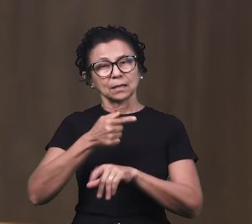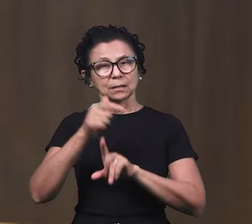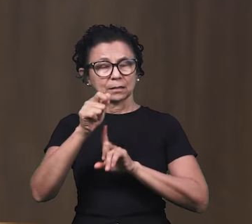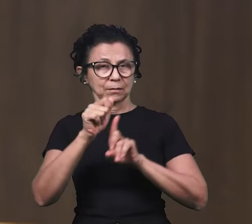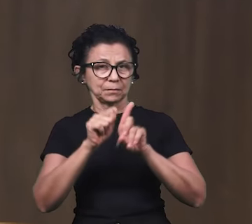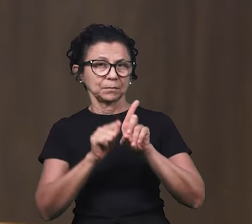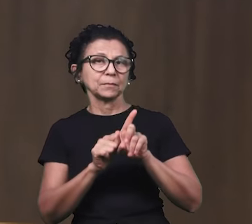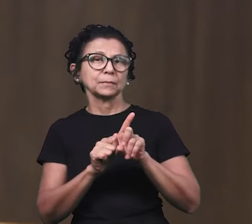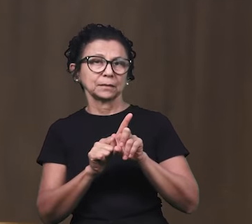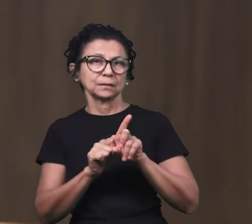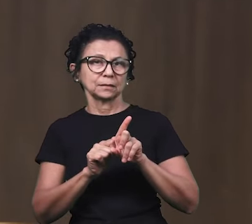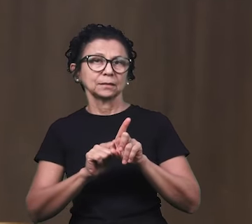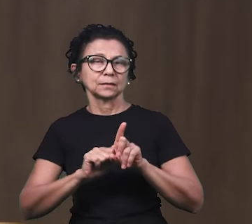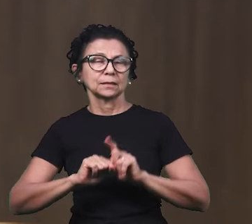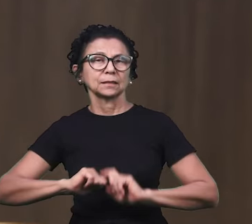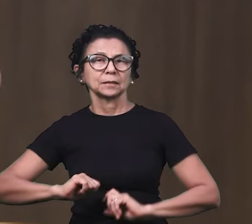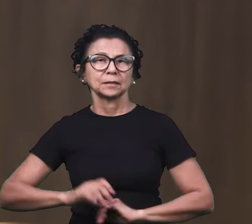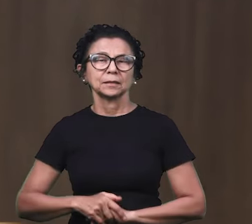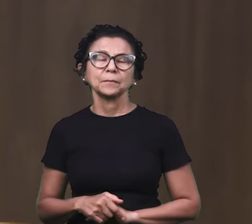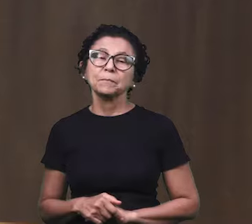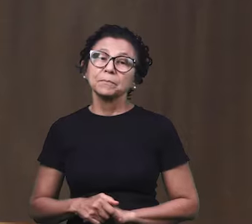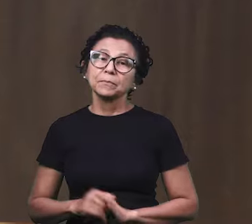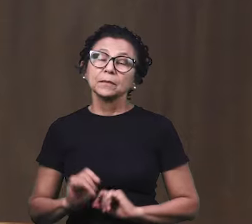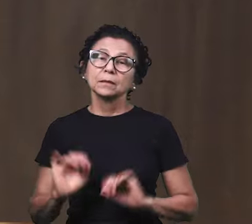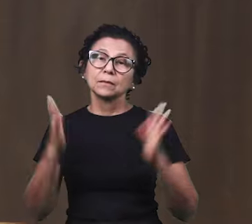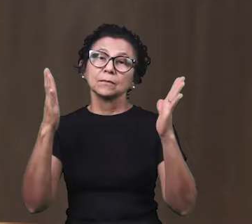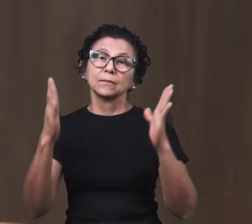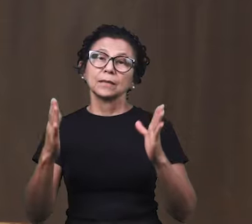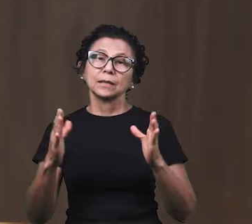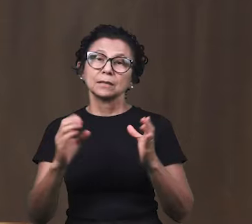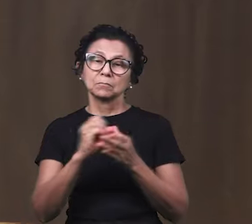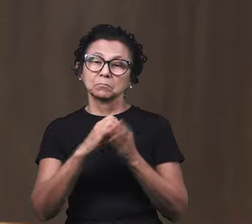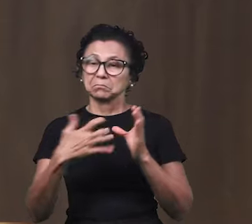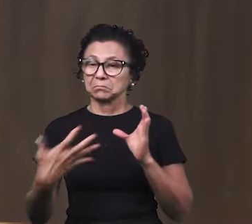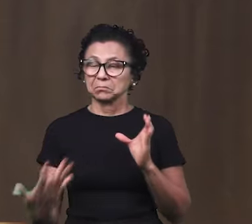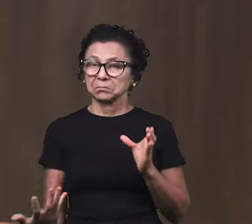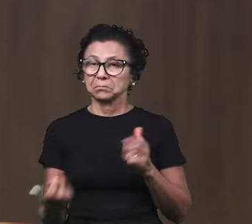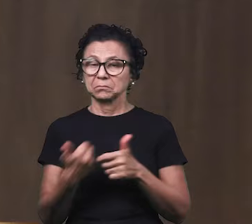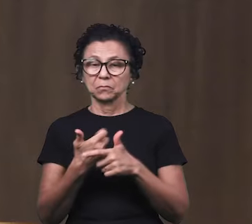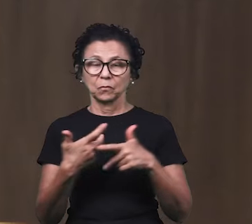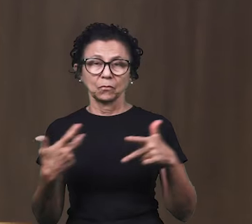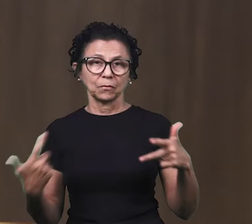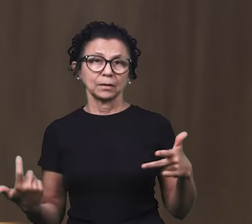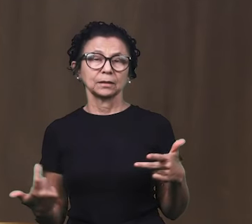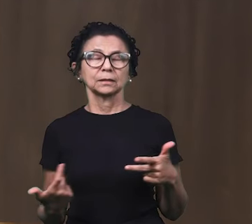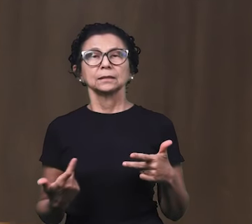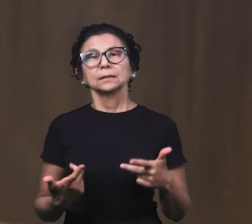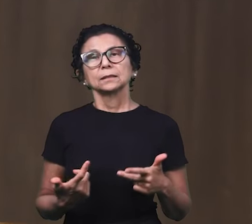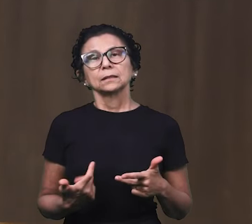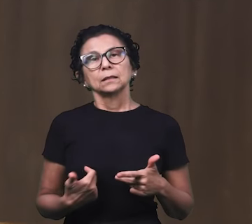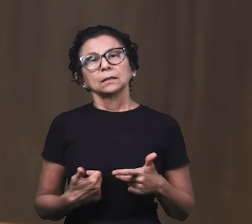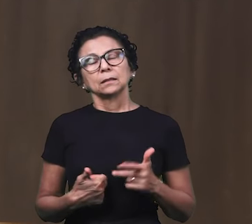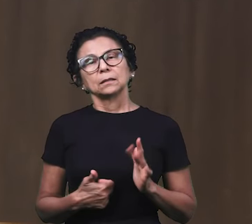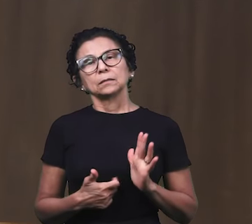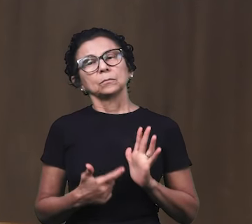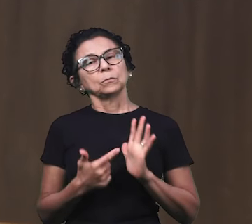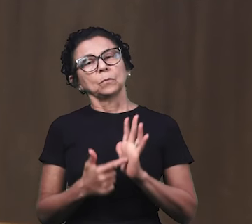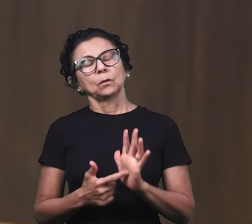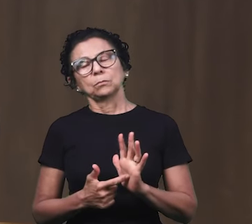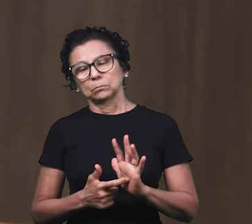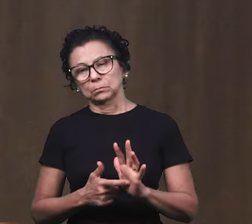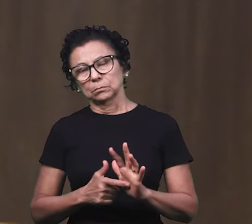sabe que esta festa tem vários aspectos, né? Que fala do tempo em que o povo de Israel morou